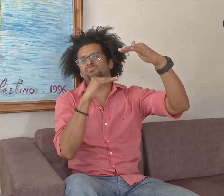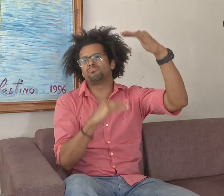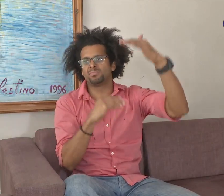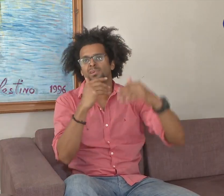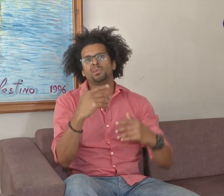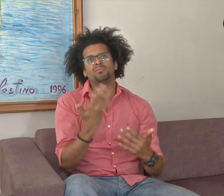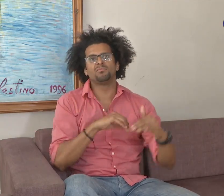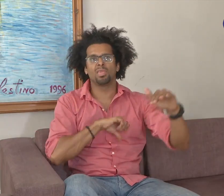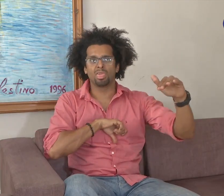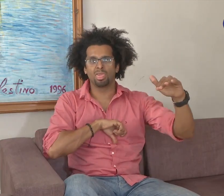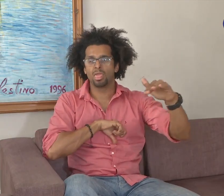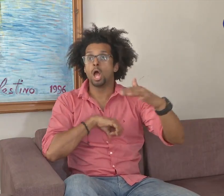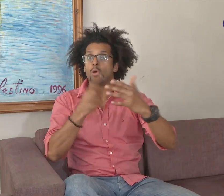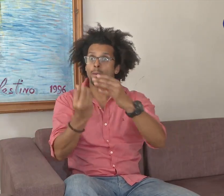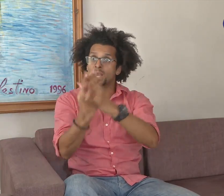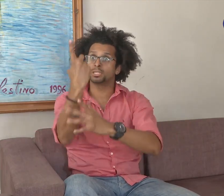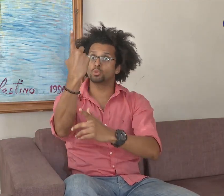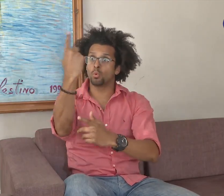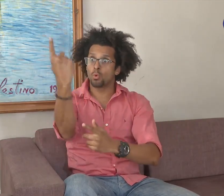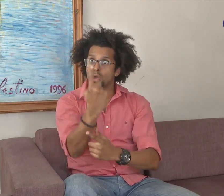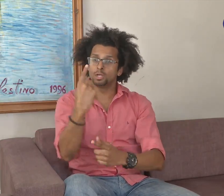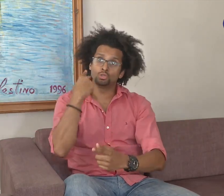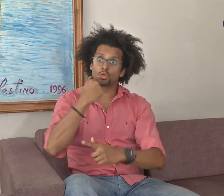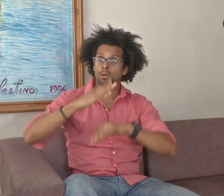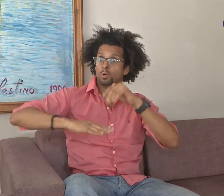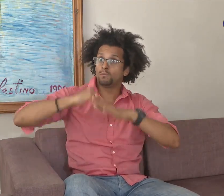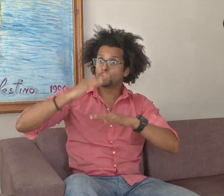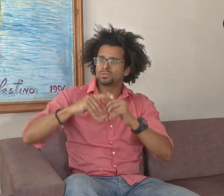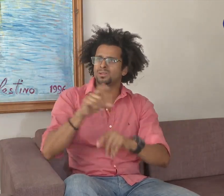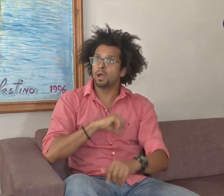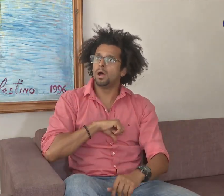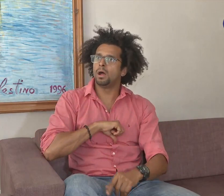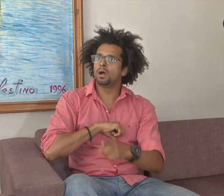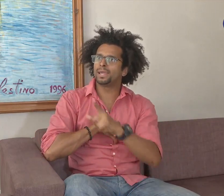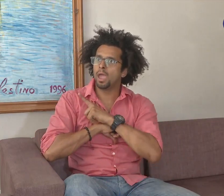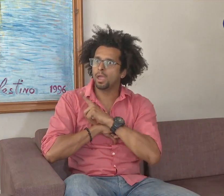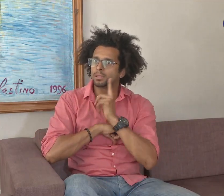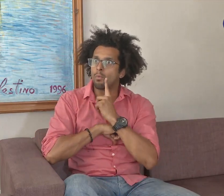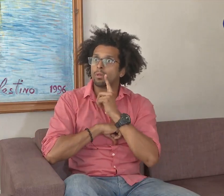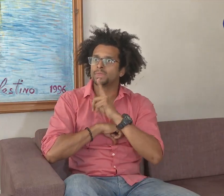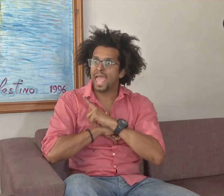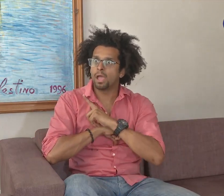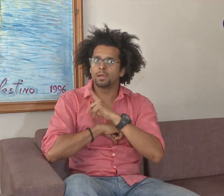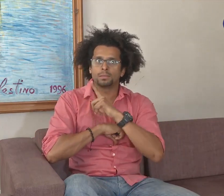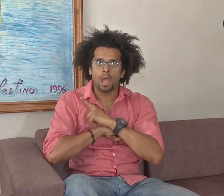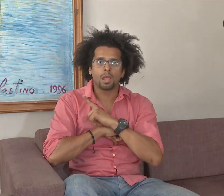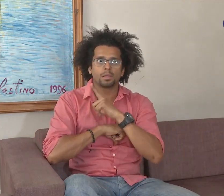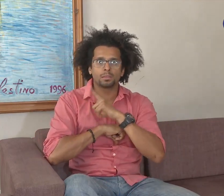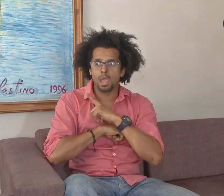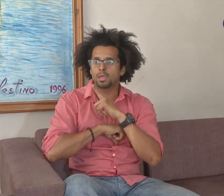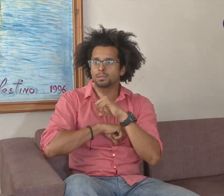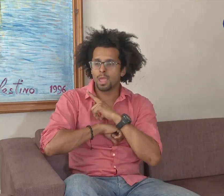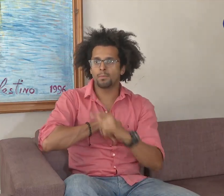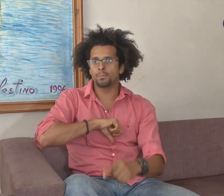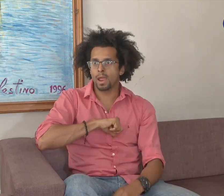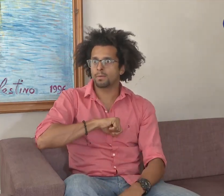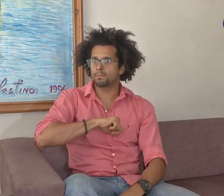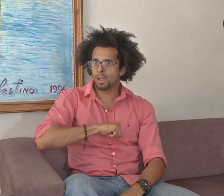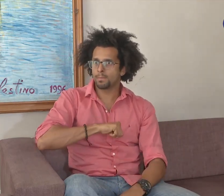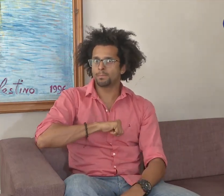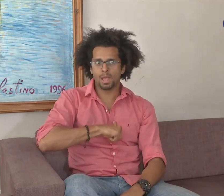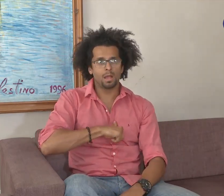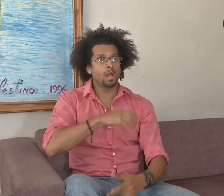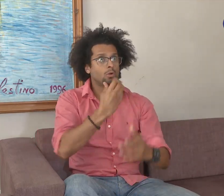profissões. E quando eu tive um modelo de surdo, eu consegui melhorar a minha autoestima, ter